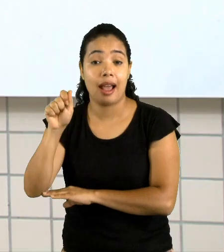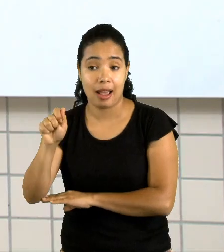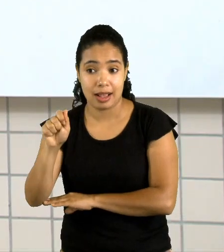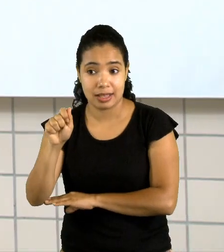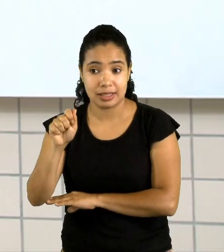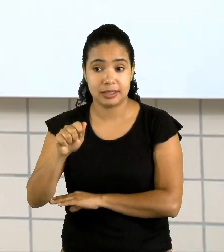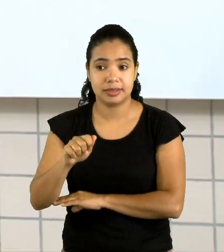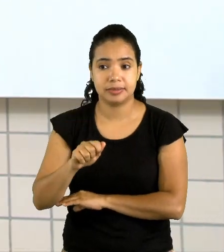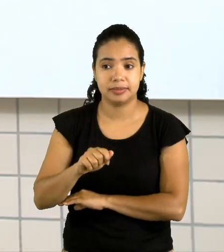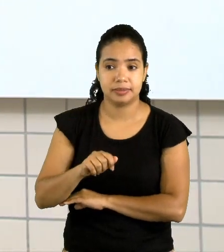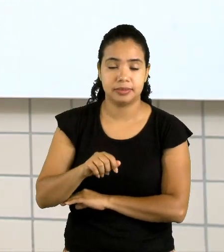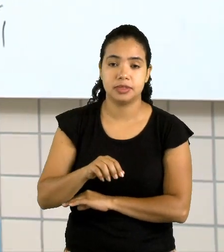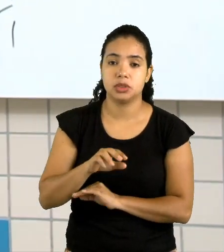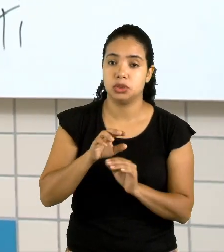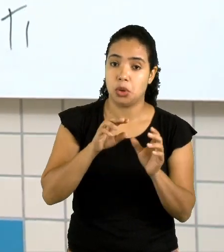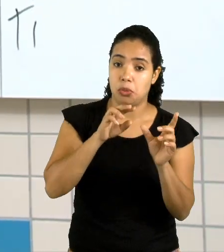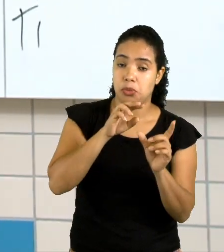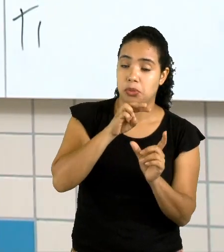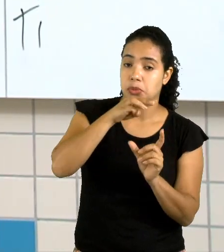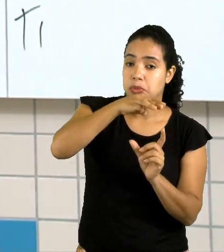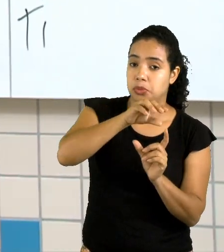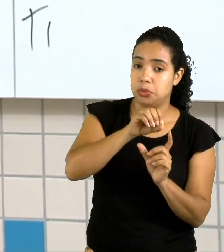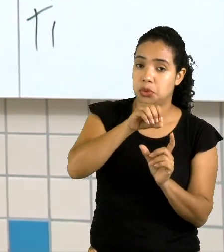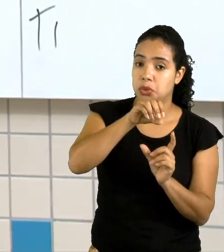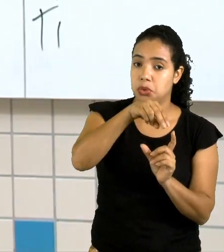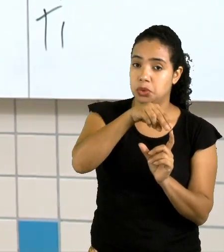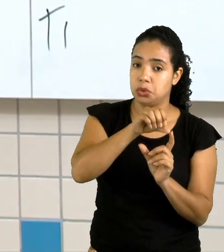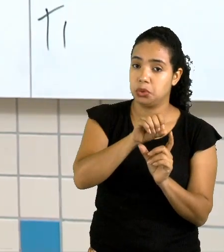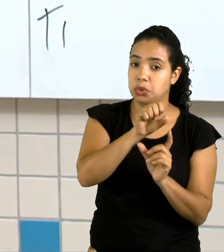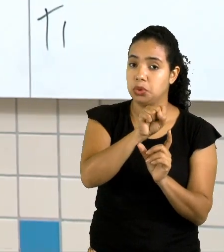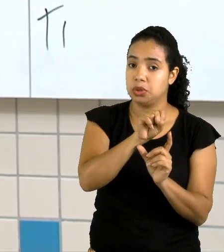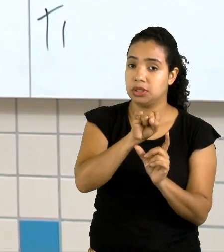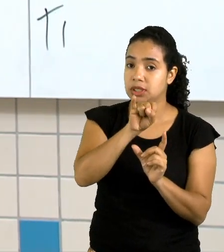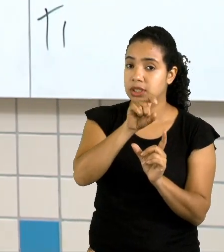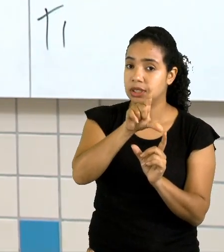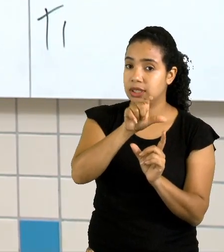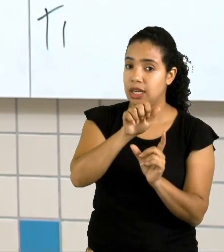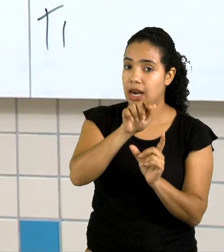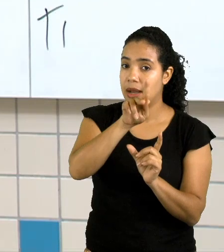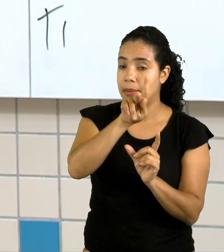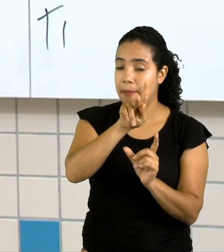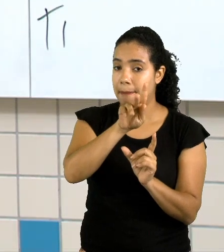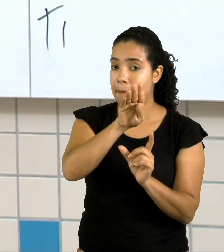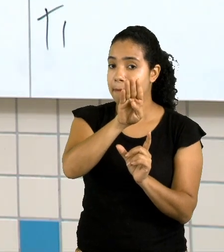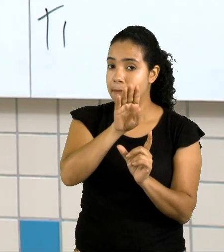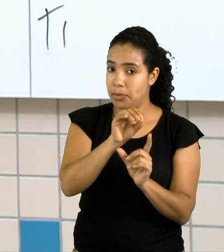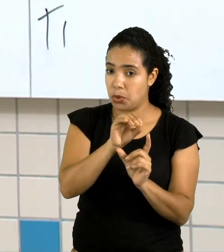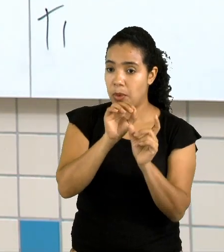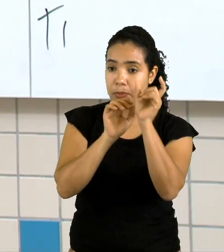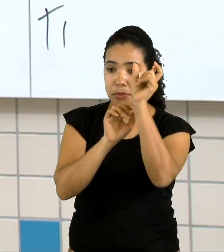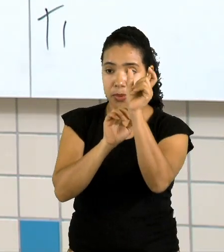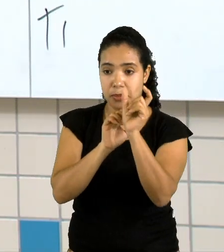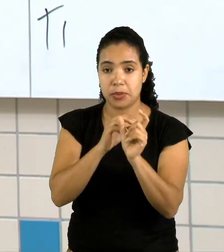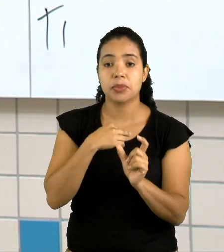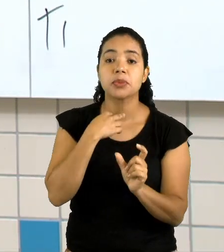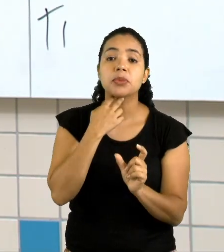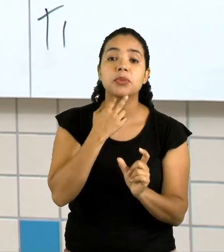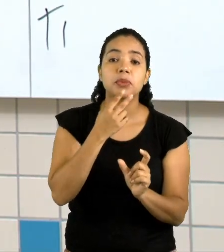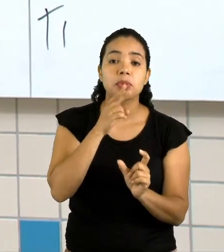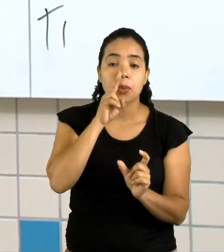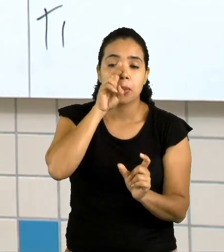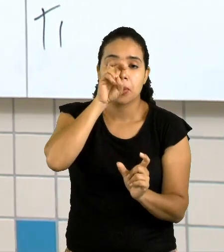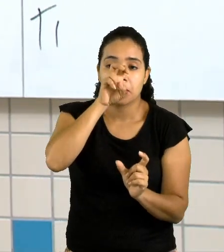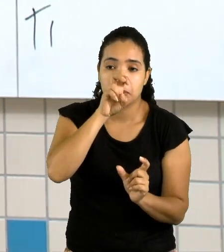meu monossílabo, palavra de uma única sílaba, for tônico e ele